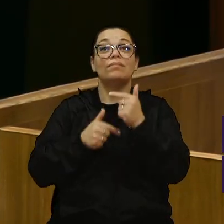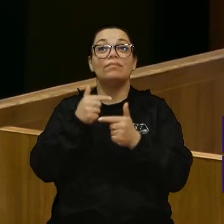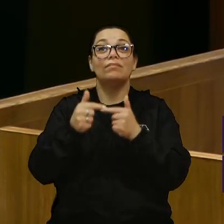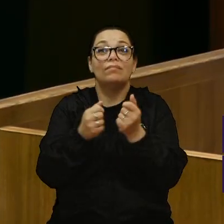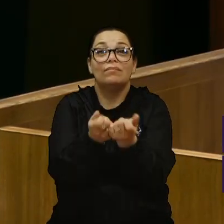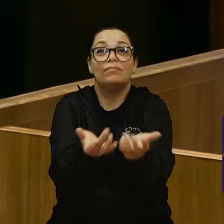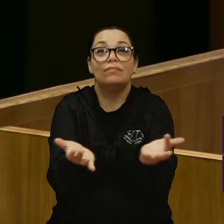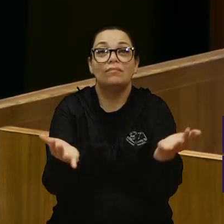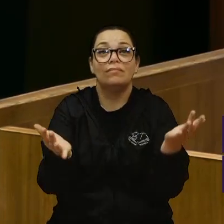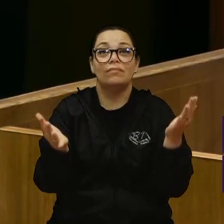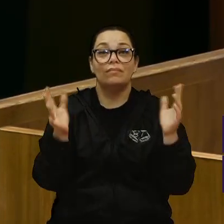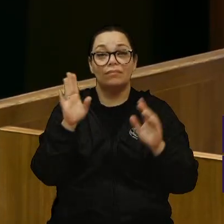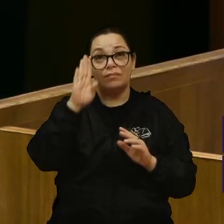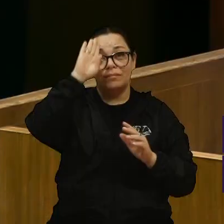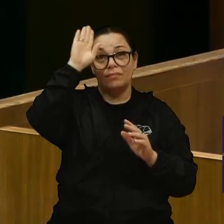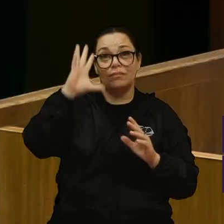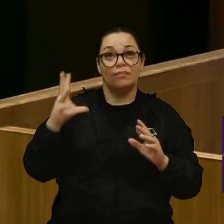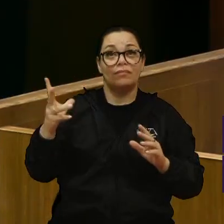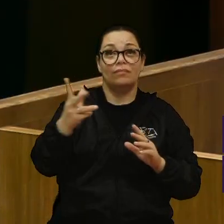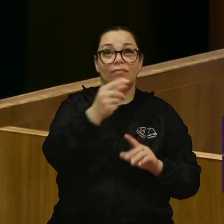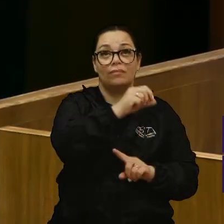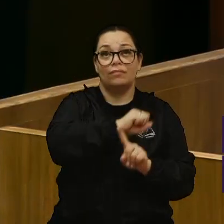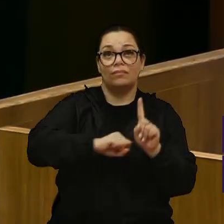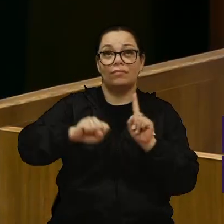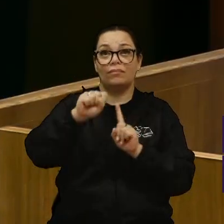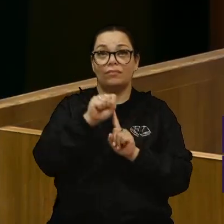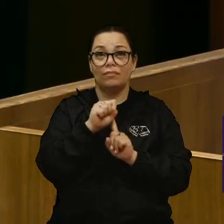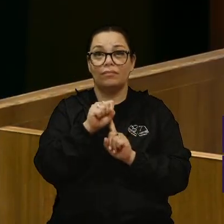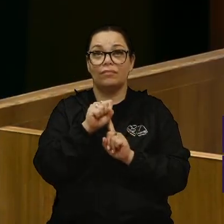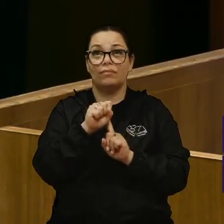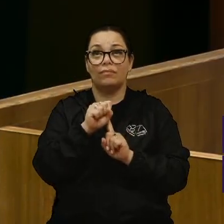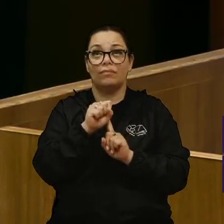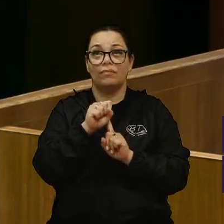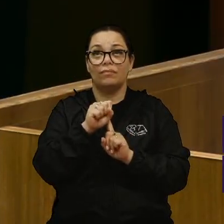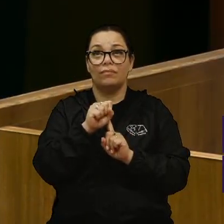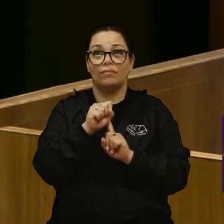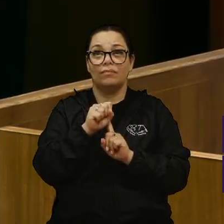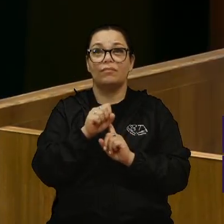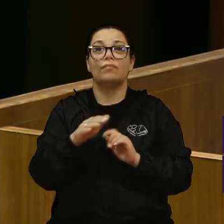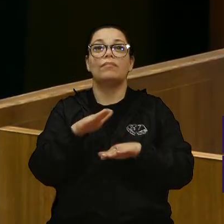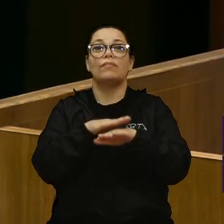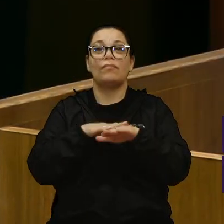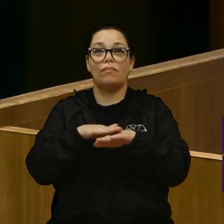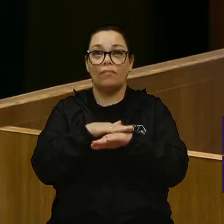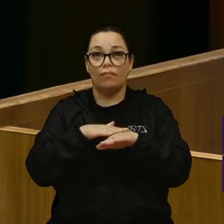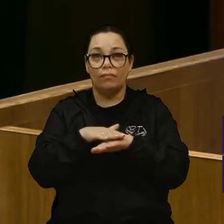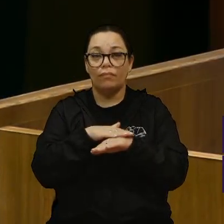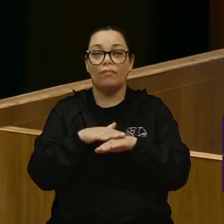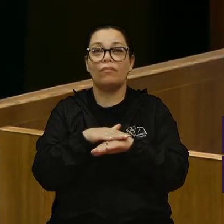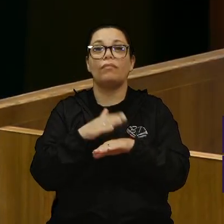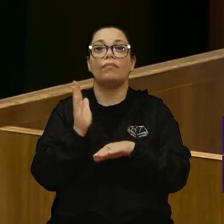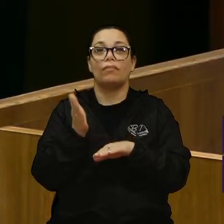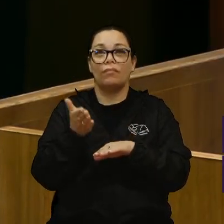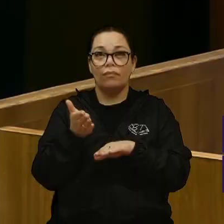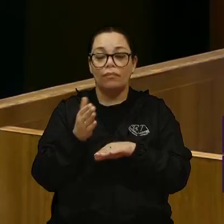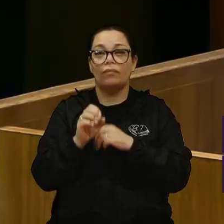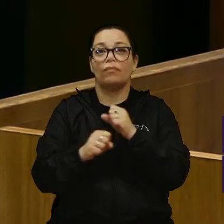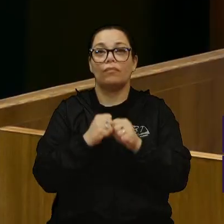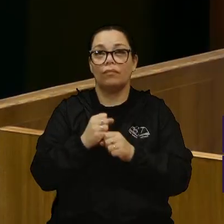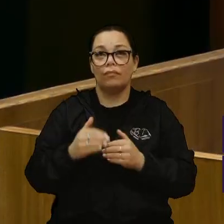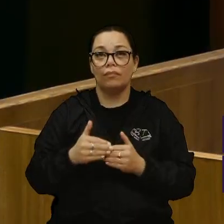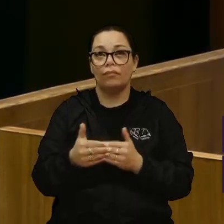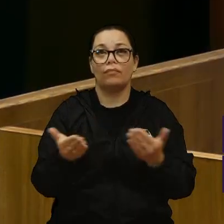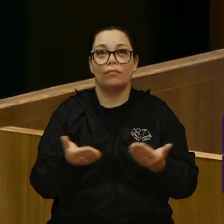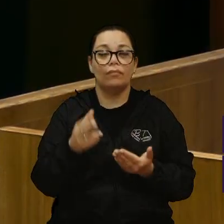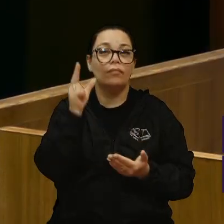ambiental fundamental para toda a sociedade. Tive o prazer esse ano de conversar, e vamos continuar conversando, né,